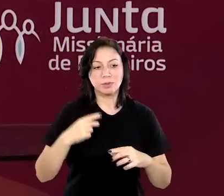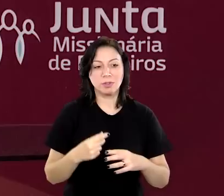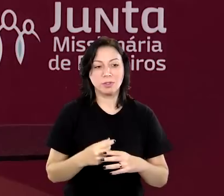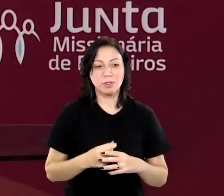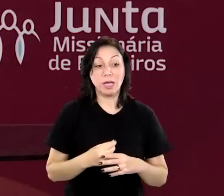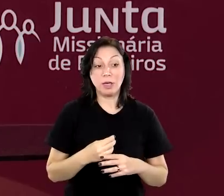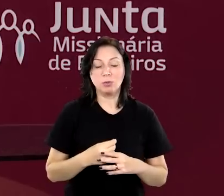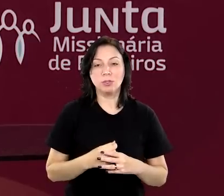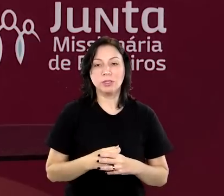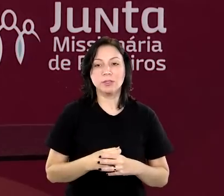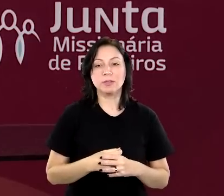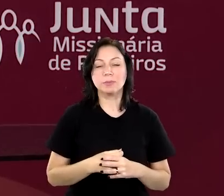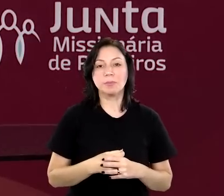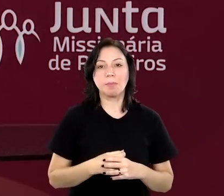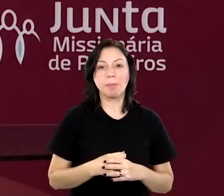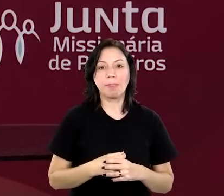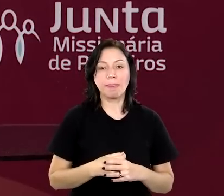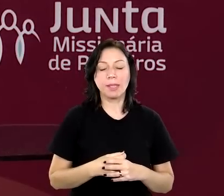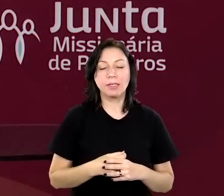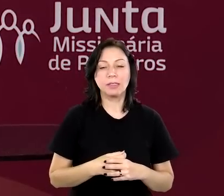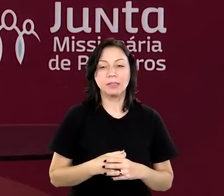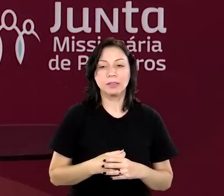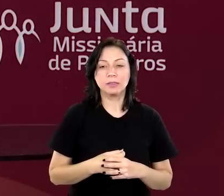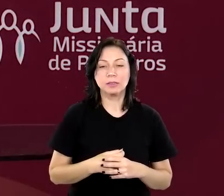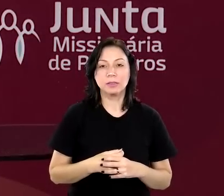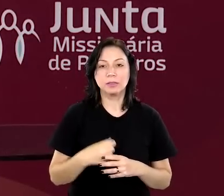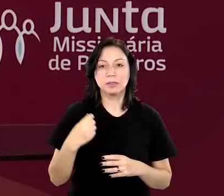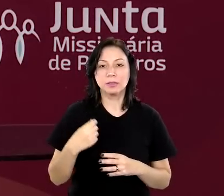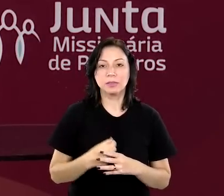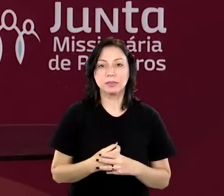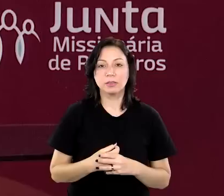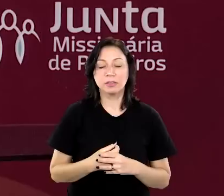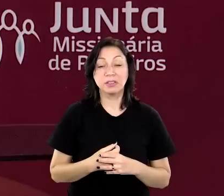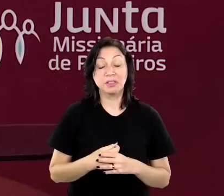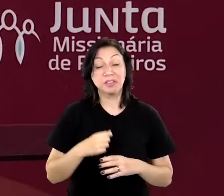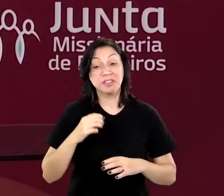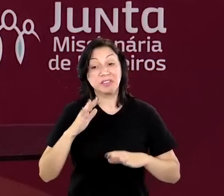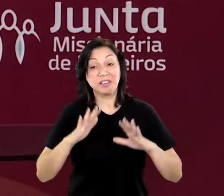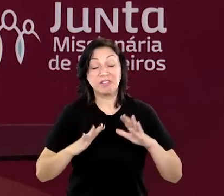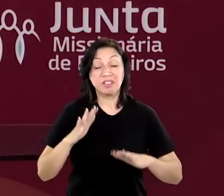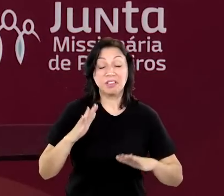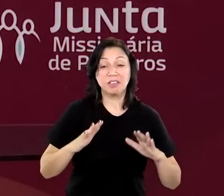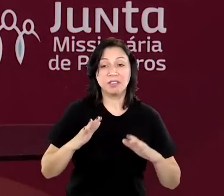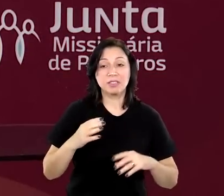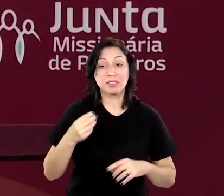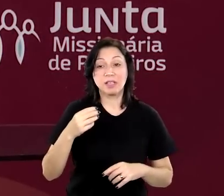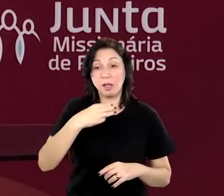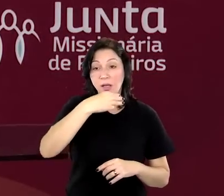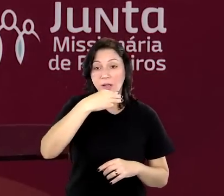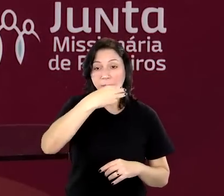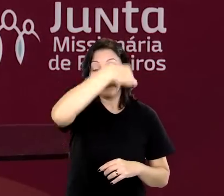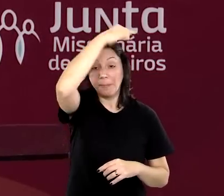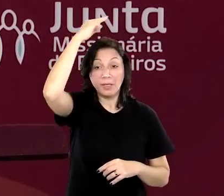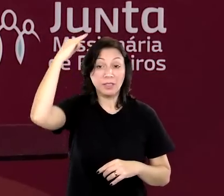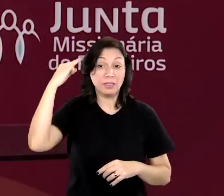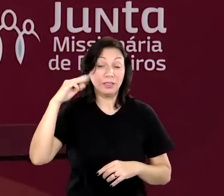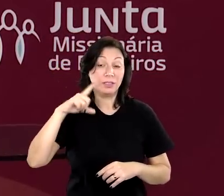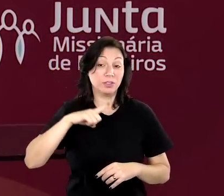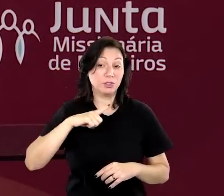jovens como Maria. Provavelmente Maria deveria ter 17 para 18 anos quando recebeu esse chamado, mas Deus